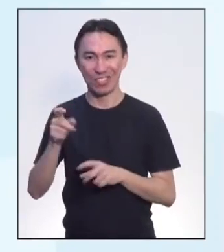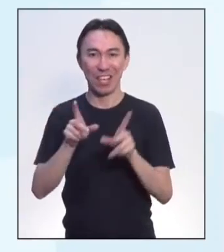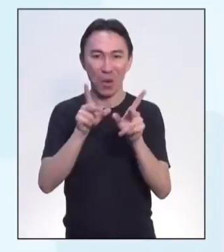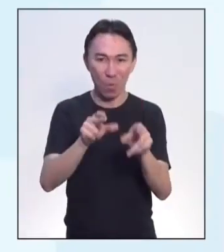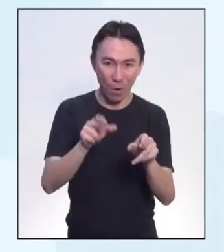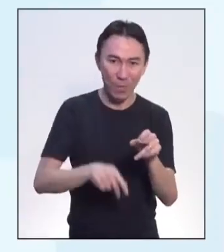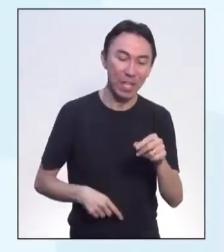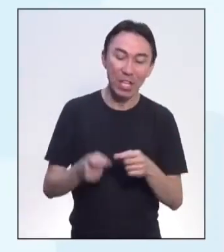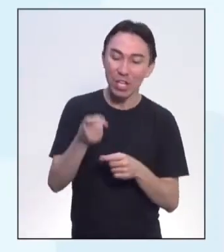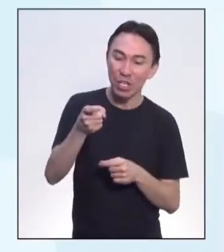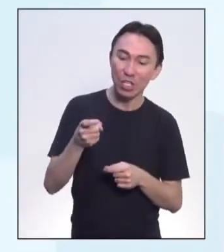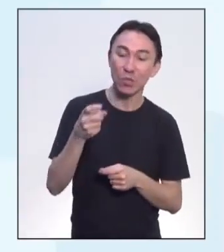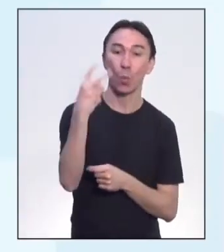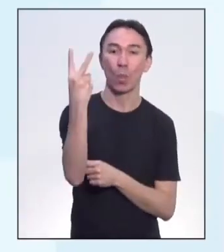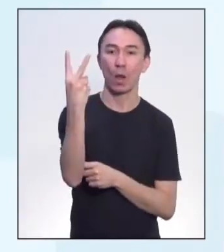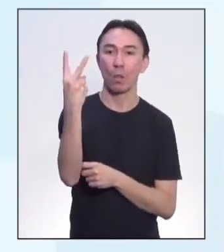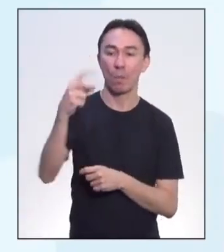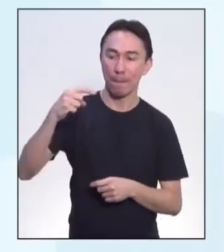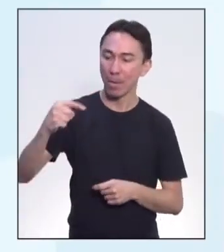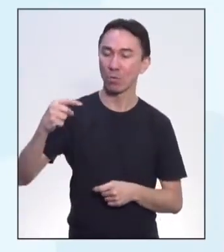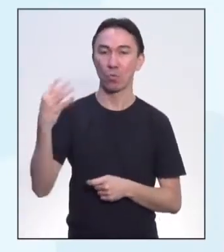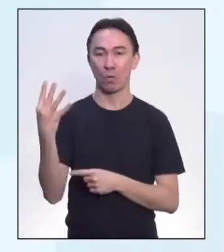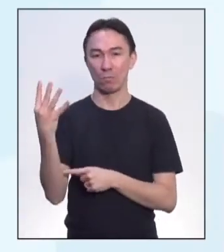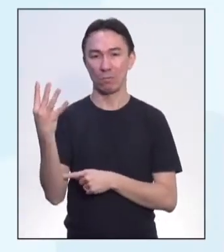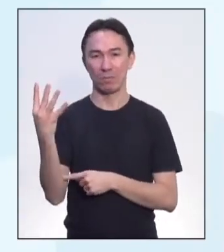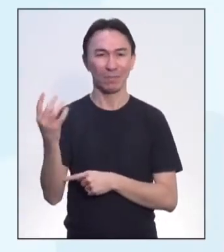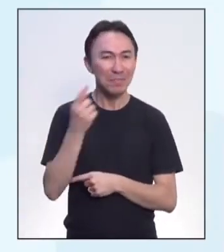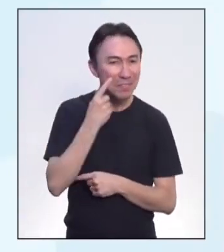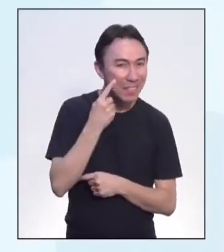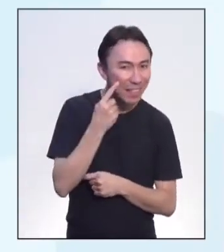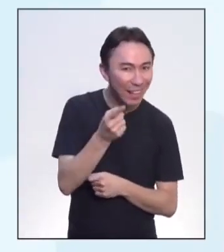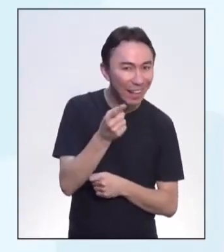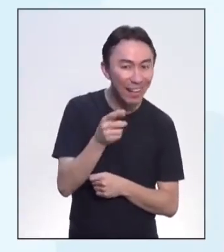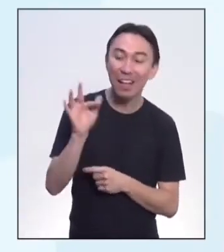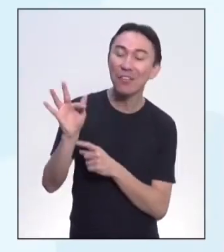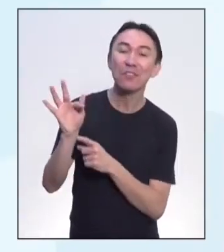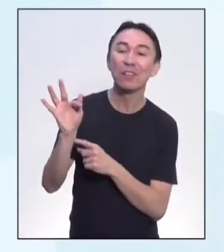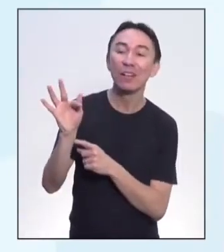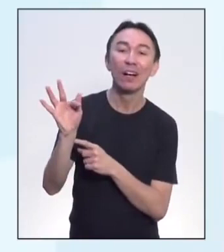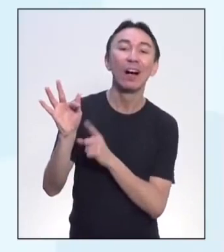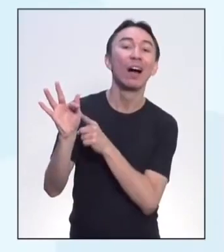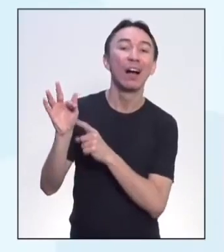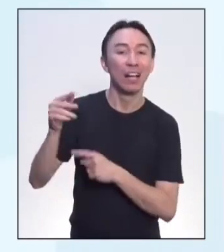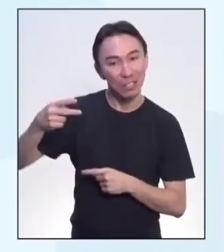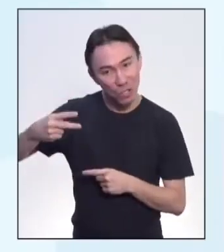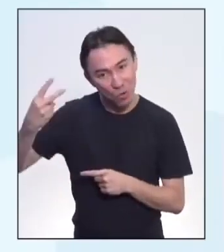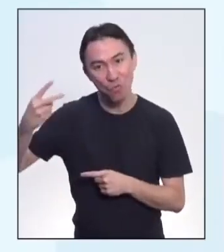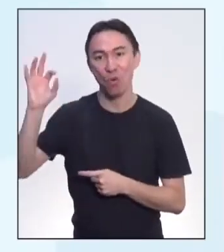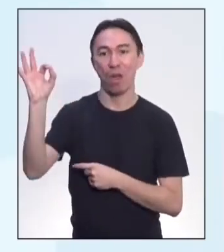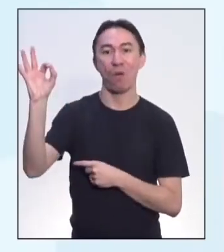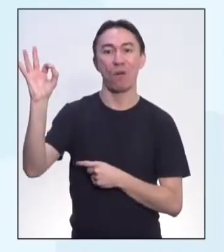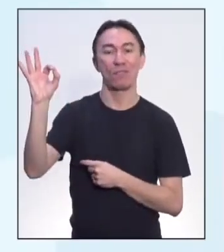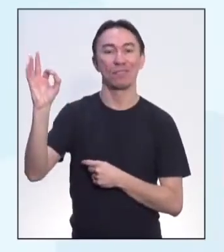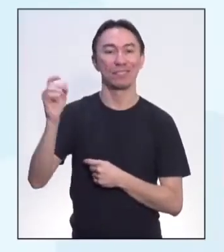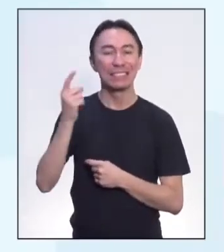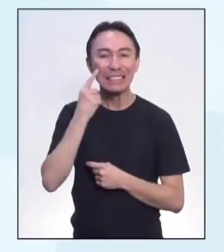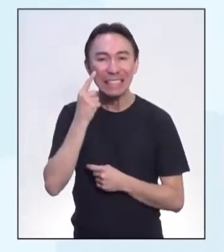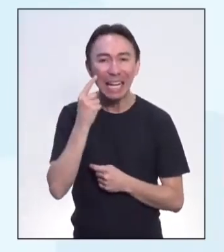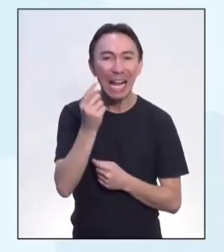x² menos 4. Se você observar essa função, ela é uma função do segundo grau. Função do segundo grau é